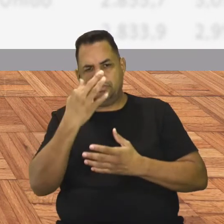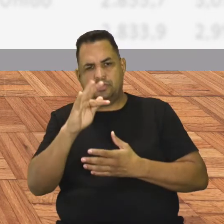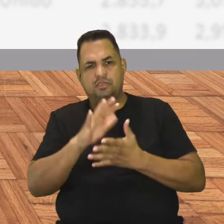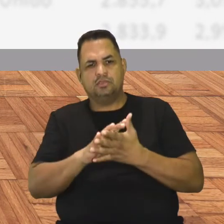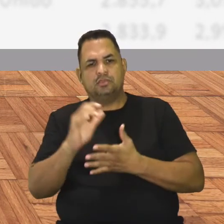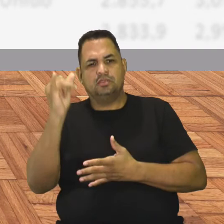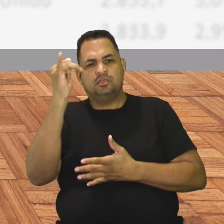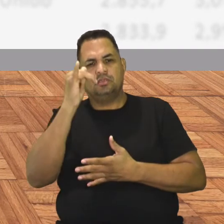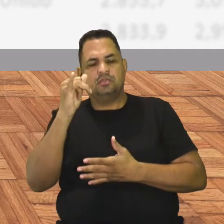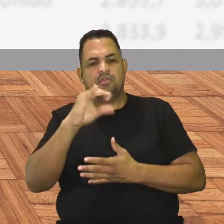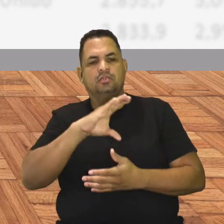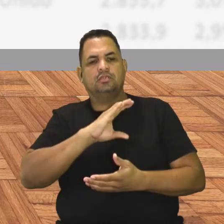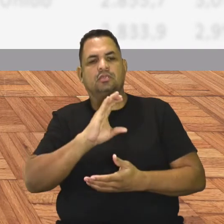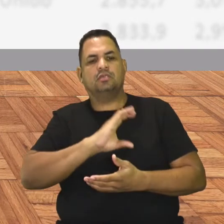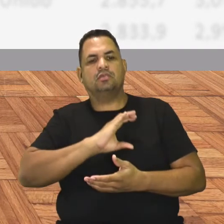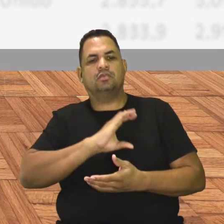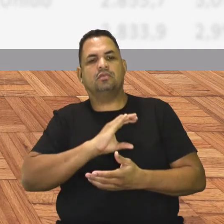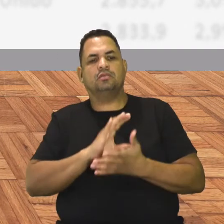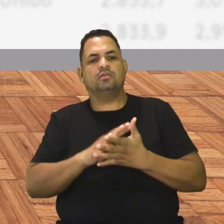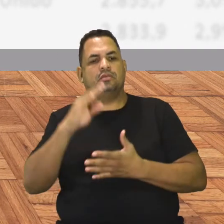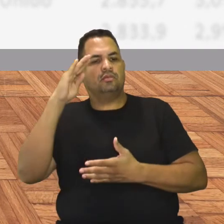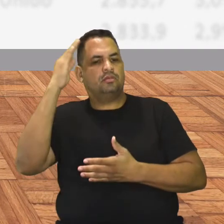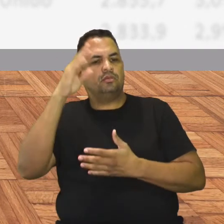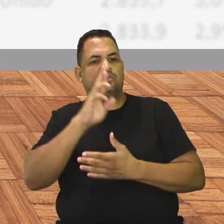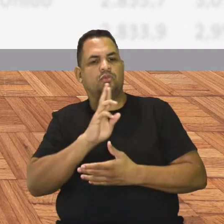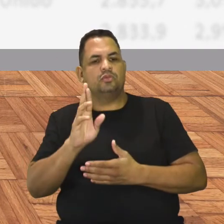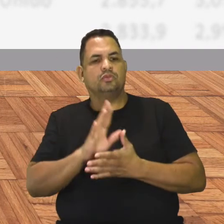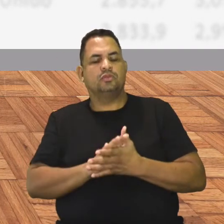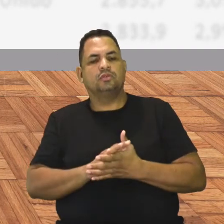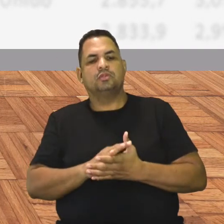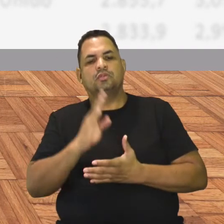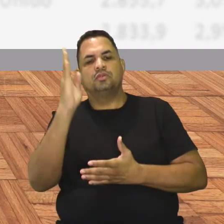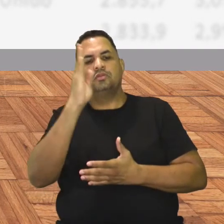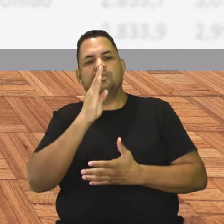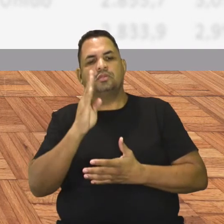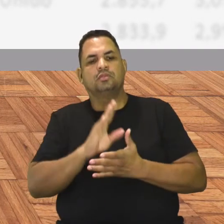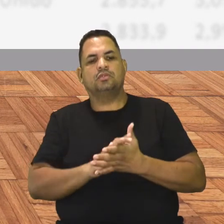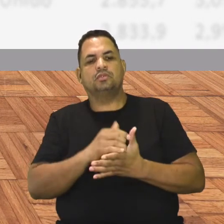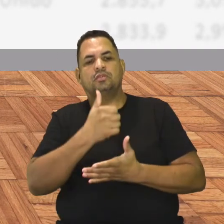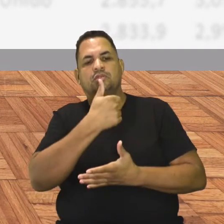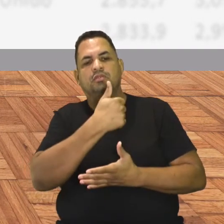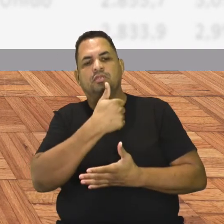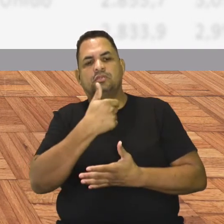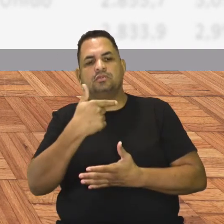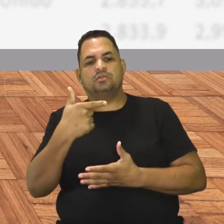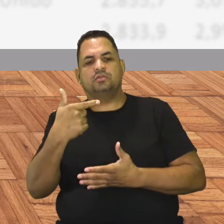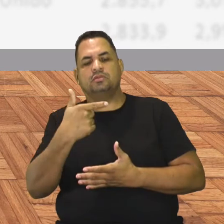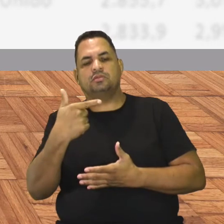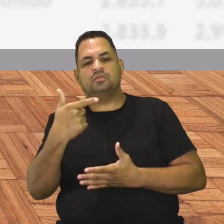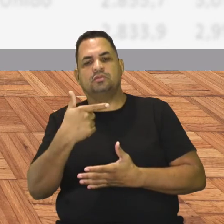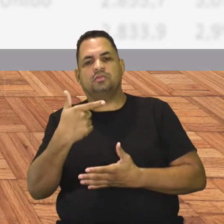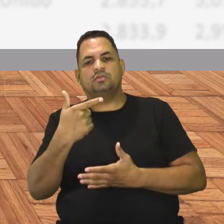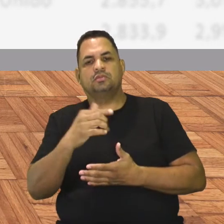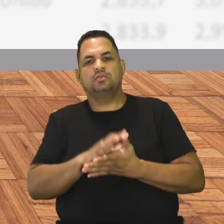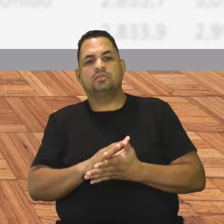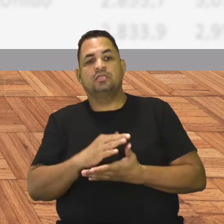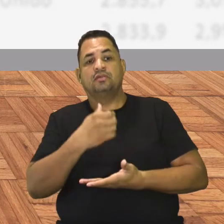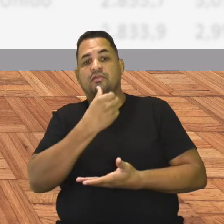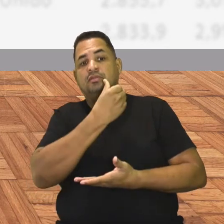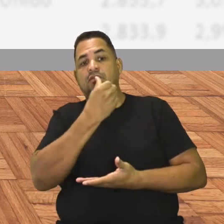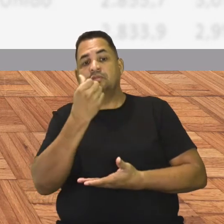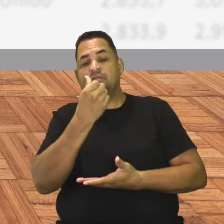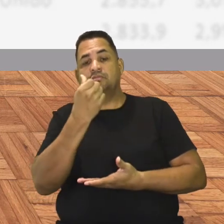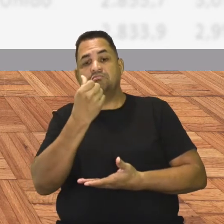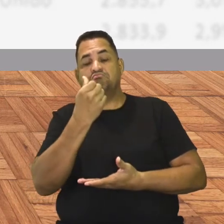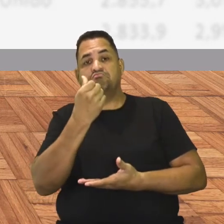Canadá, aí Coreia, Rússia. O Brasil estava em 12º lugar. O Brasil, que já foi a 6ª